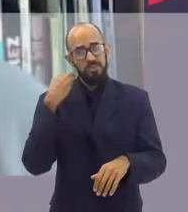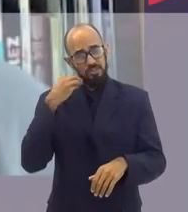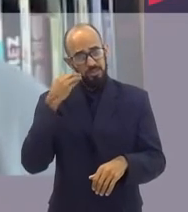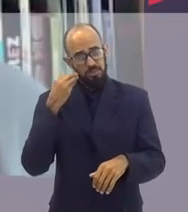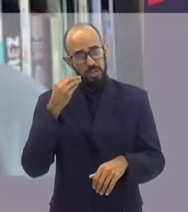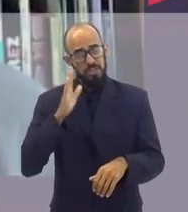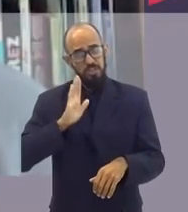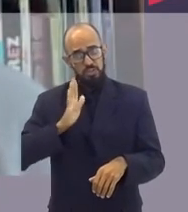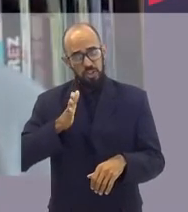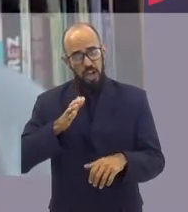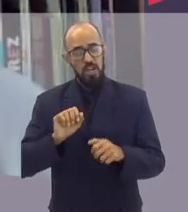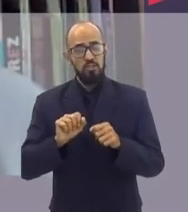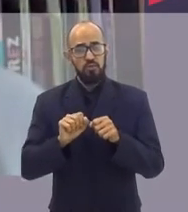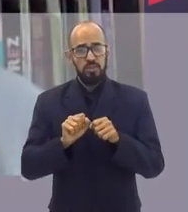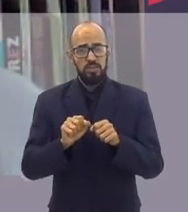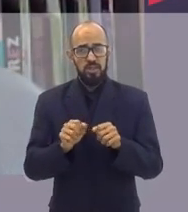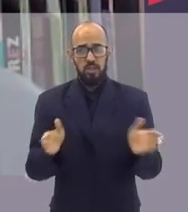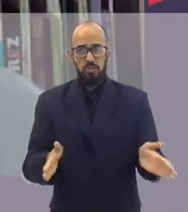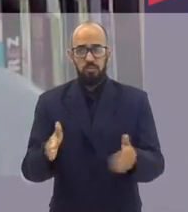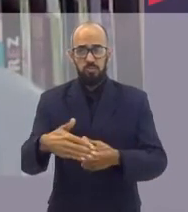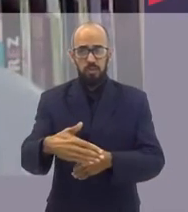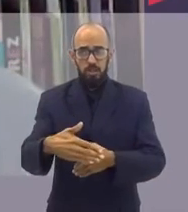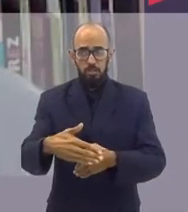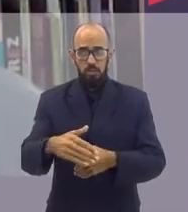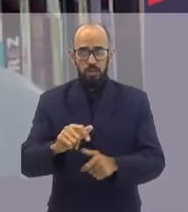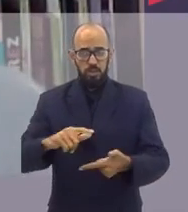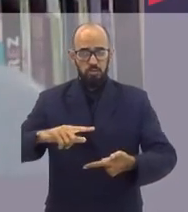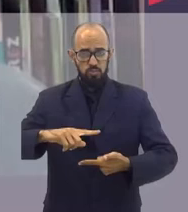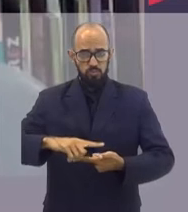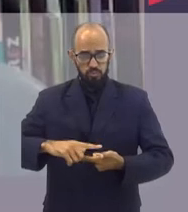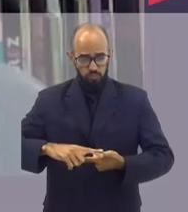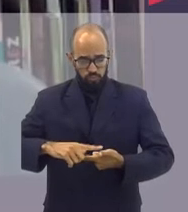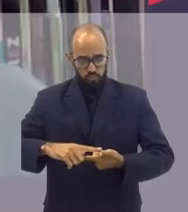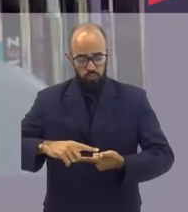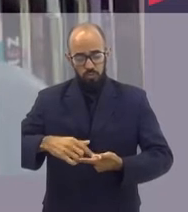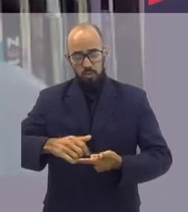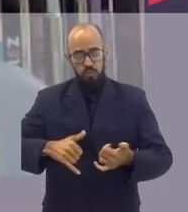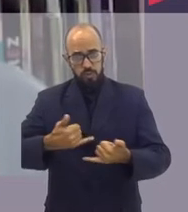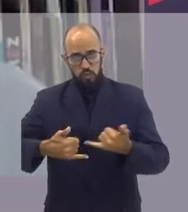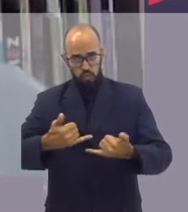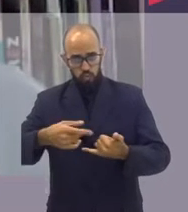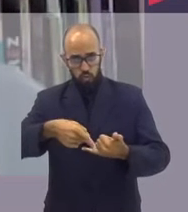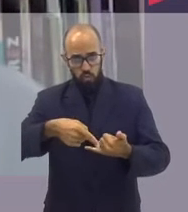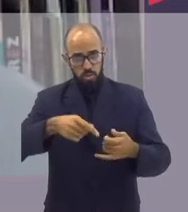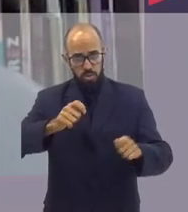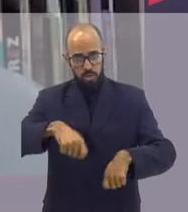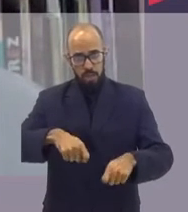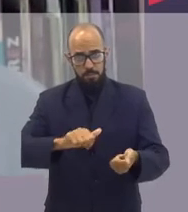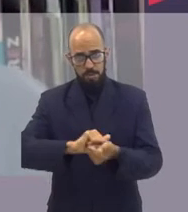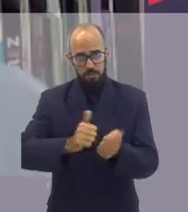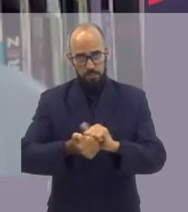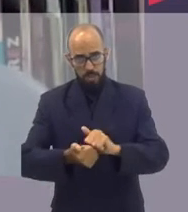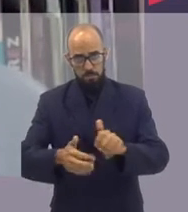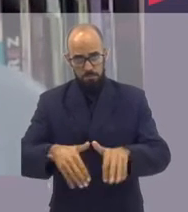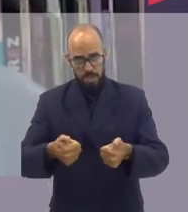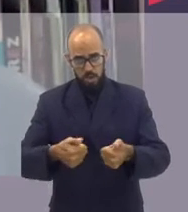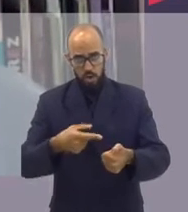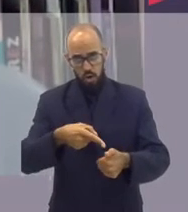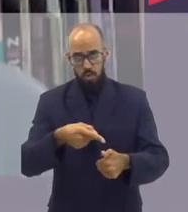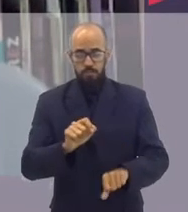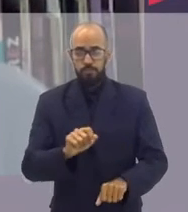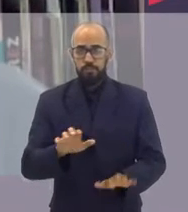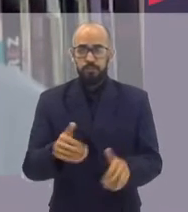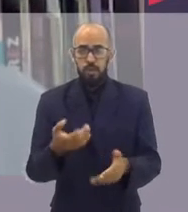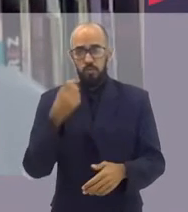experiência de trabalhar com um jogo de tabuleiro e a gente acha que a gente nesse momento pode fazer esse jogo de tabuleiro melhor que atende a